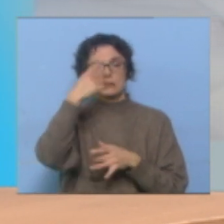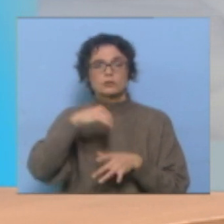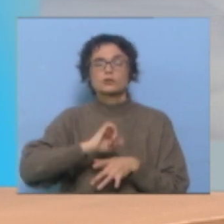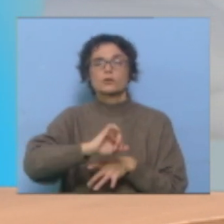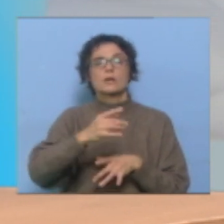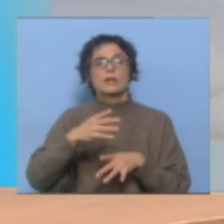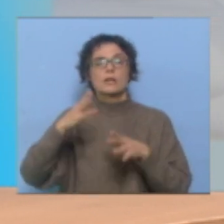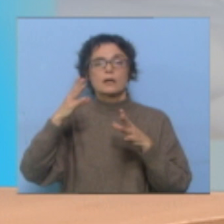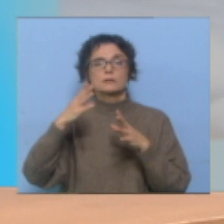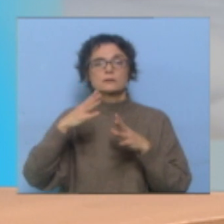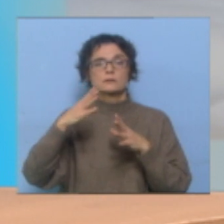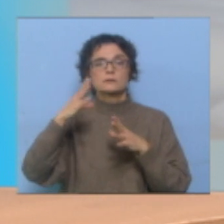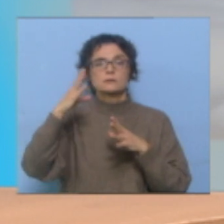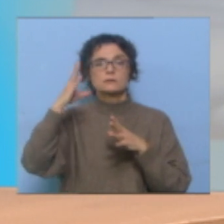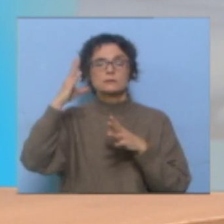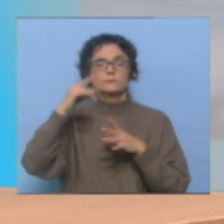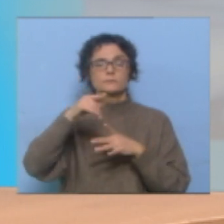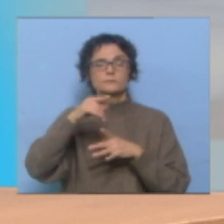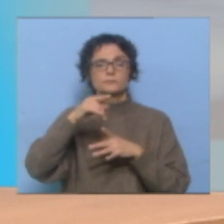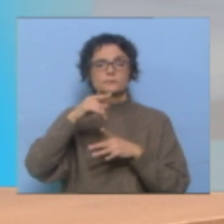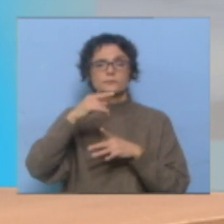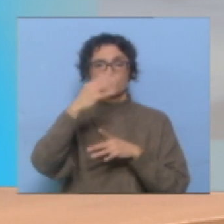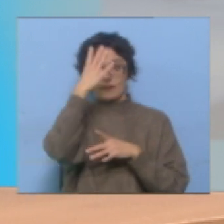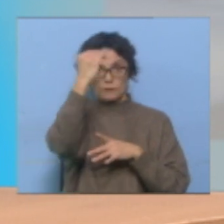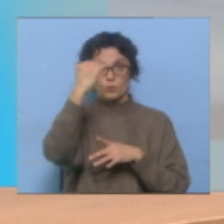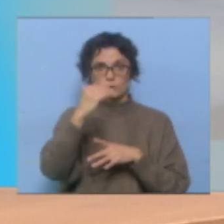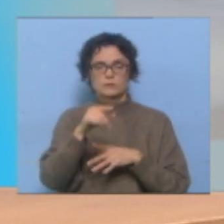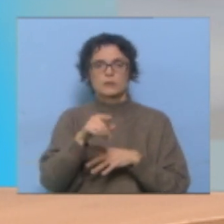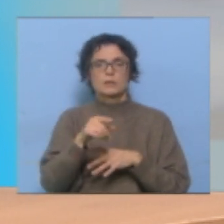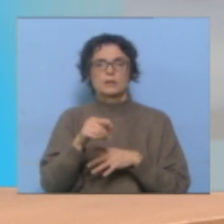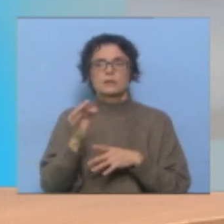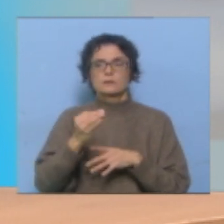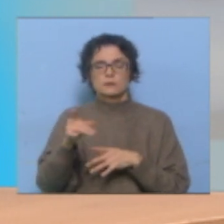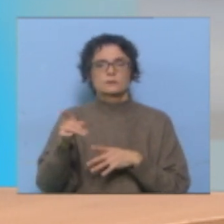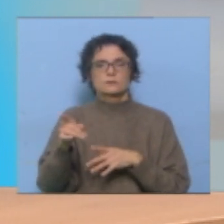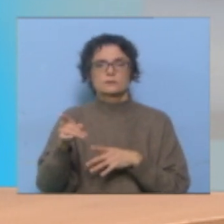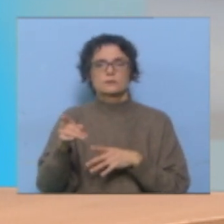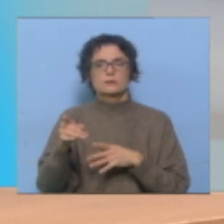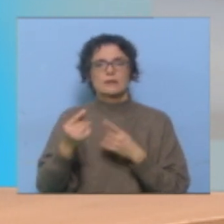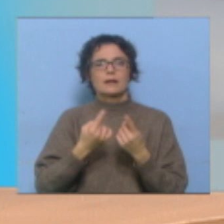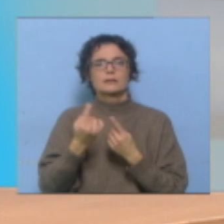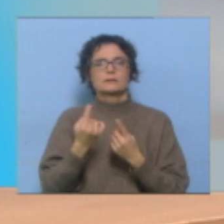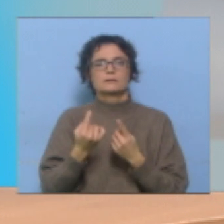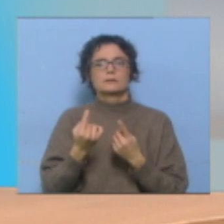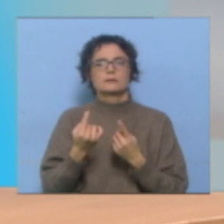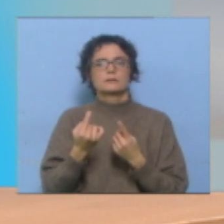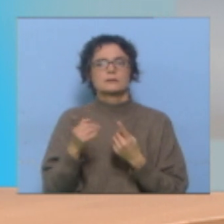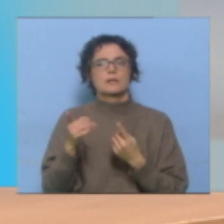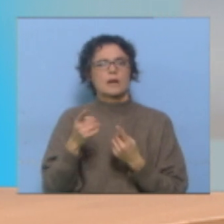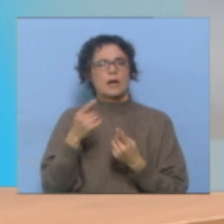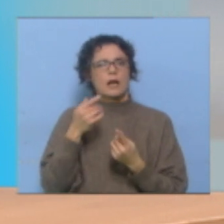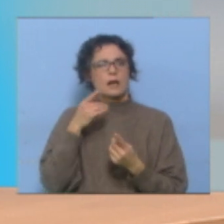As suas posições muitas vezes foram mal entendidas,